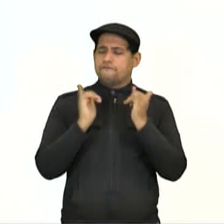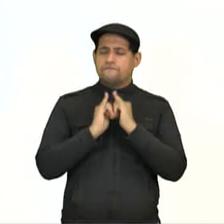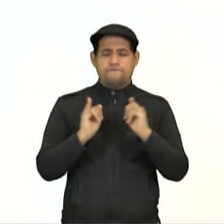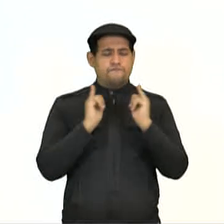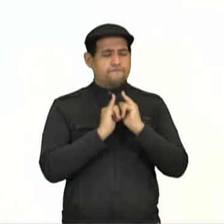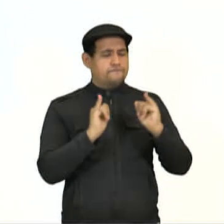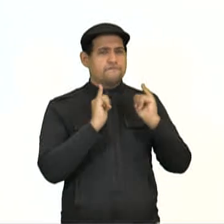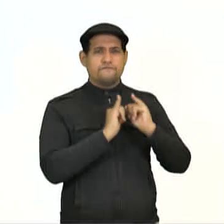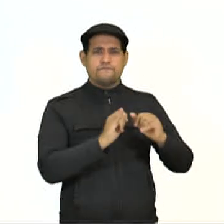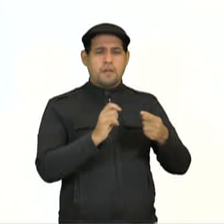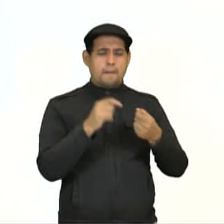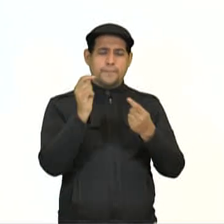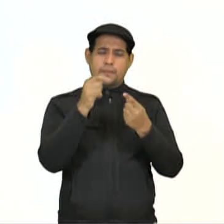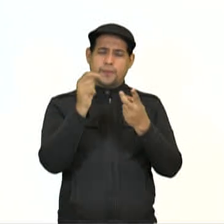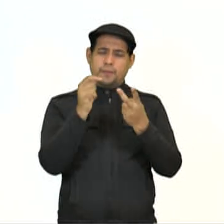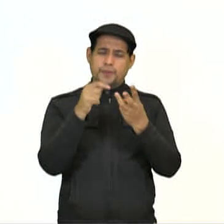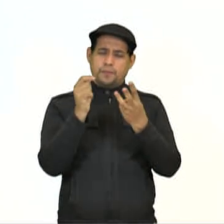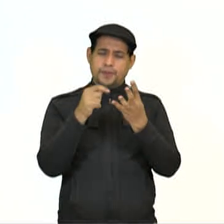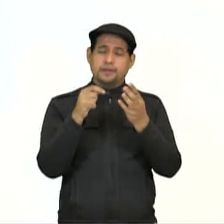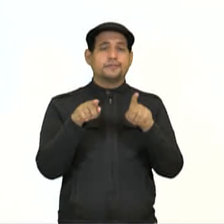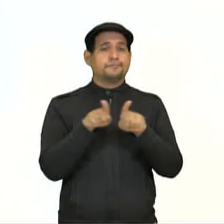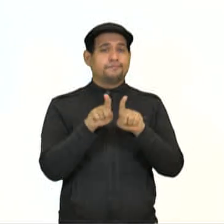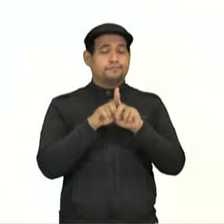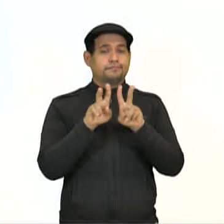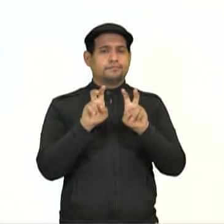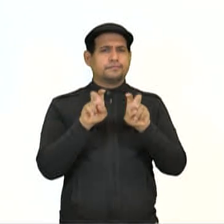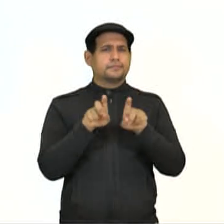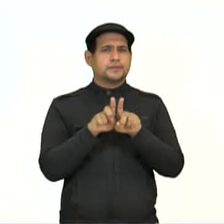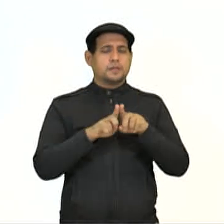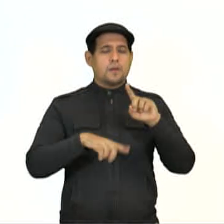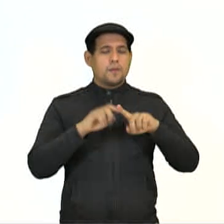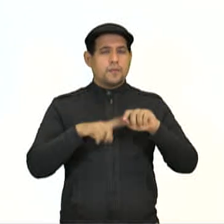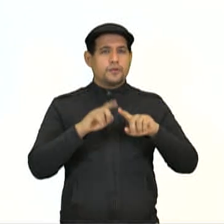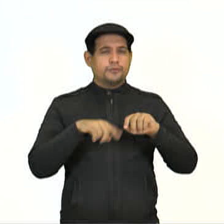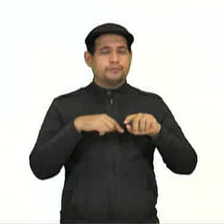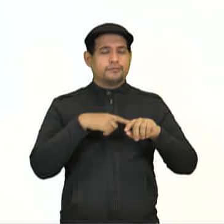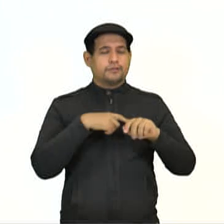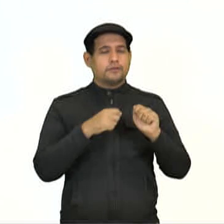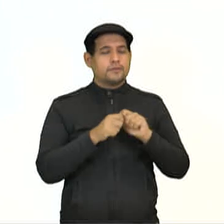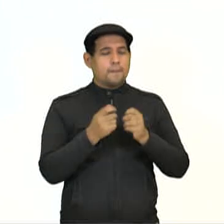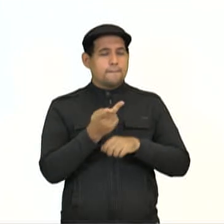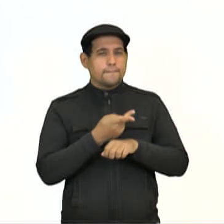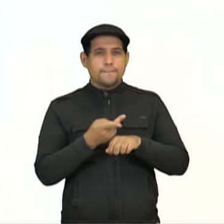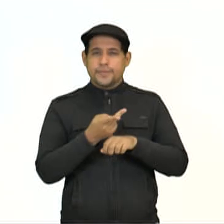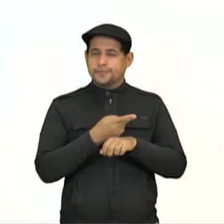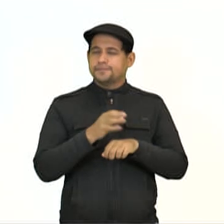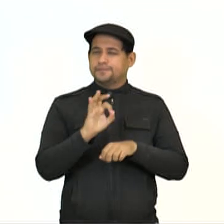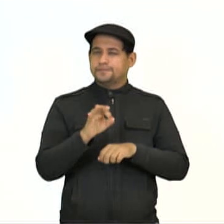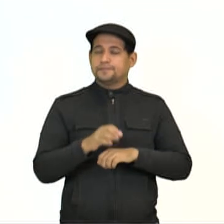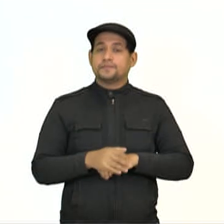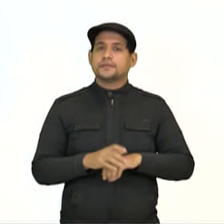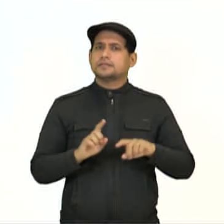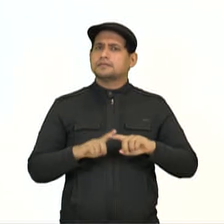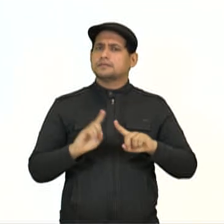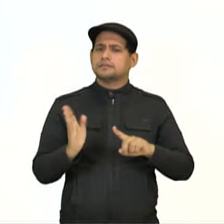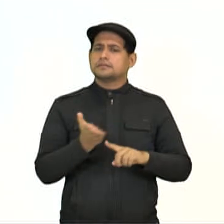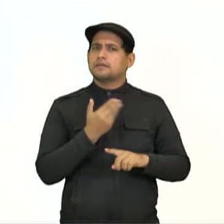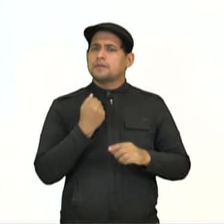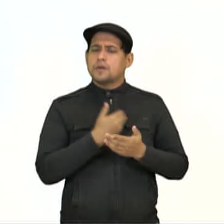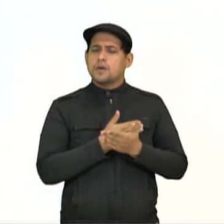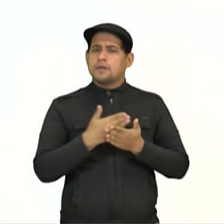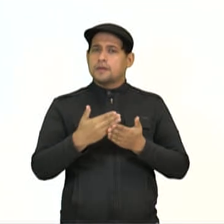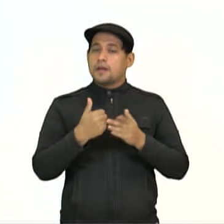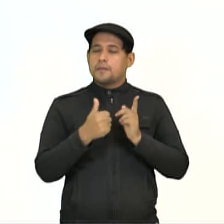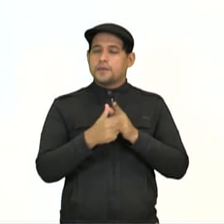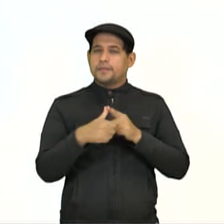informações específicas desse produto que eu estou procurando. Então vamos ao nosso